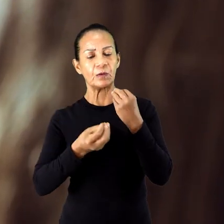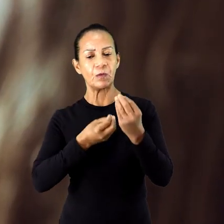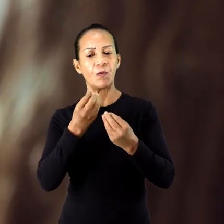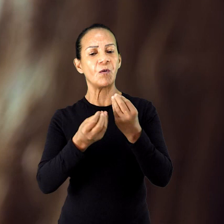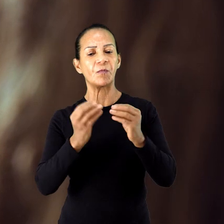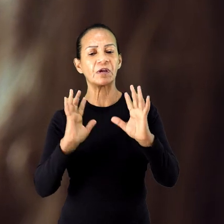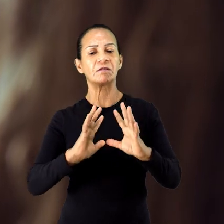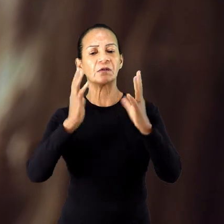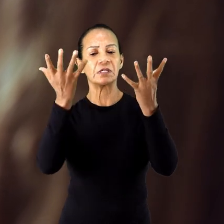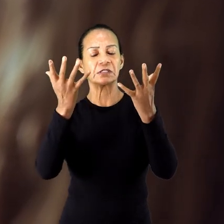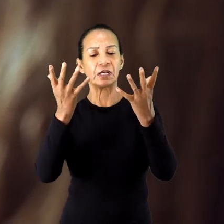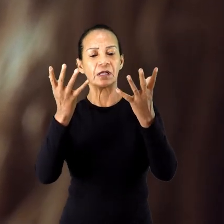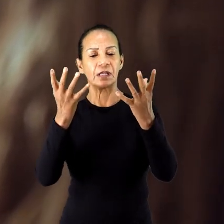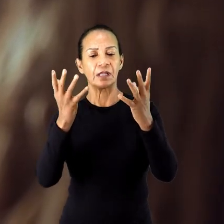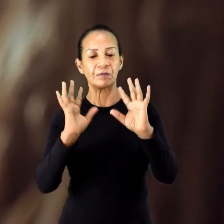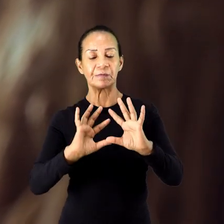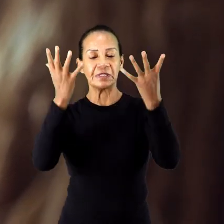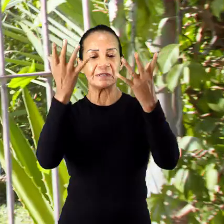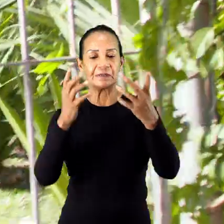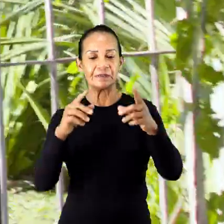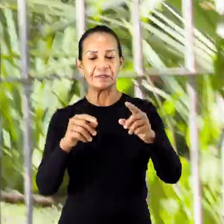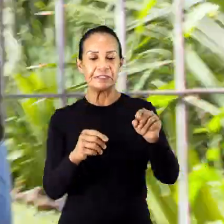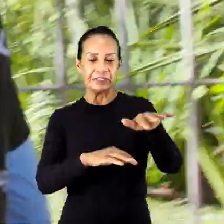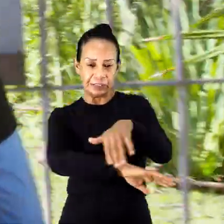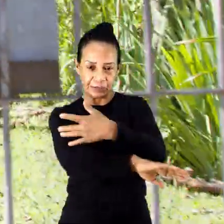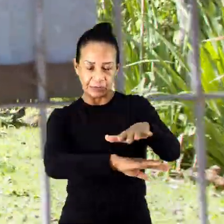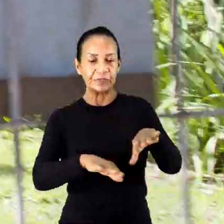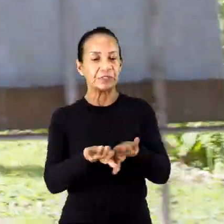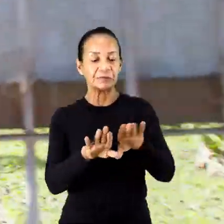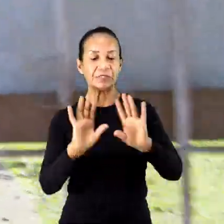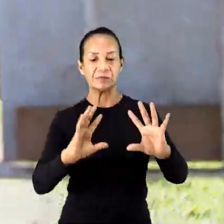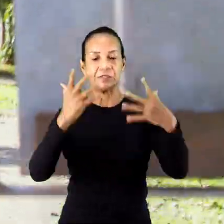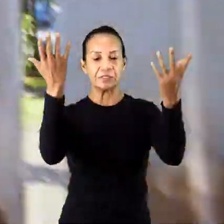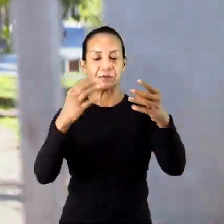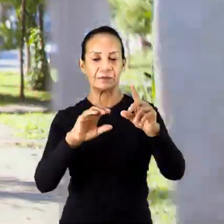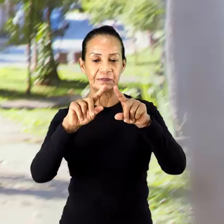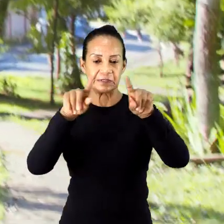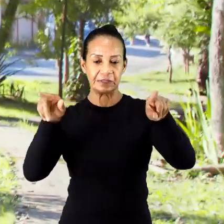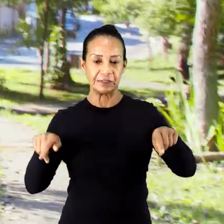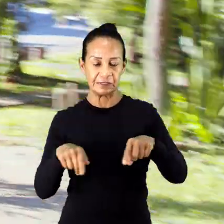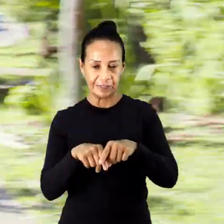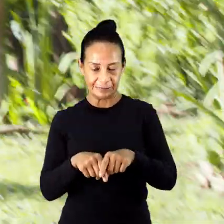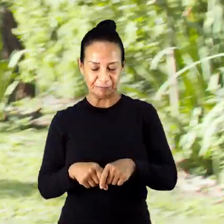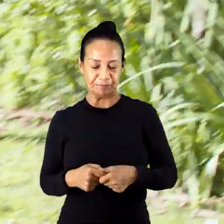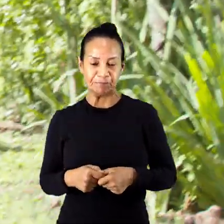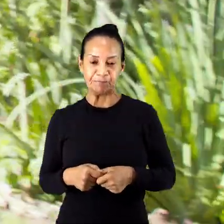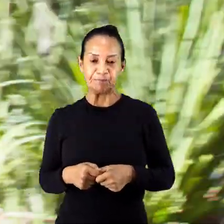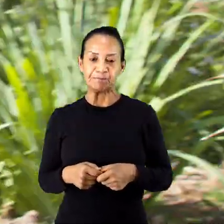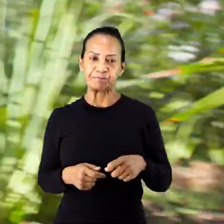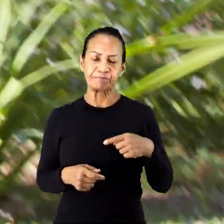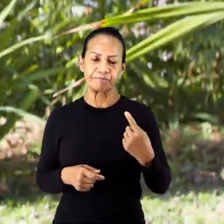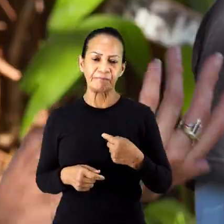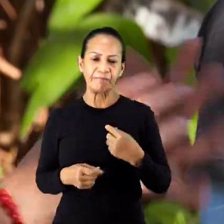talvez para o mercado o ideal fosse fazer um espetáculo de sala. A gente recebeu uma mensagem,